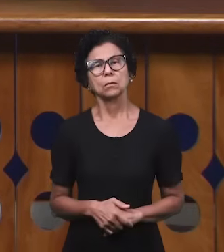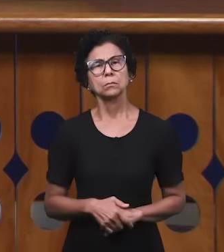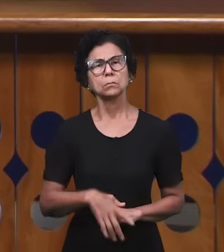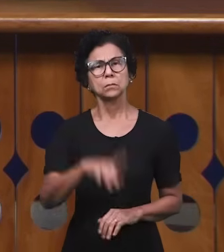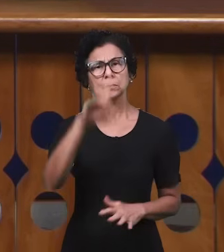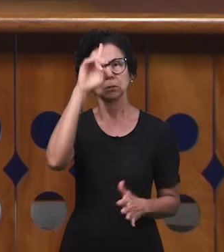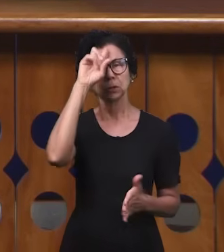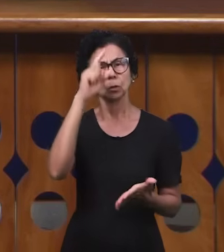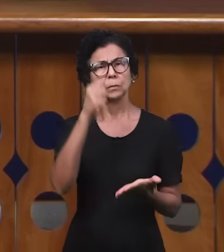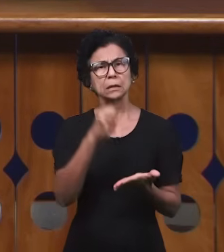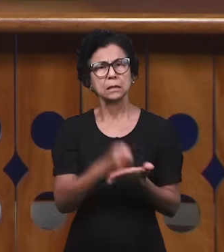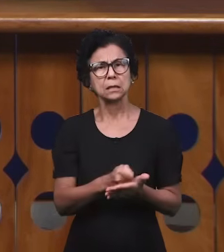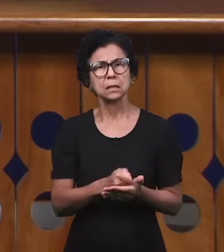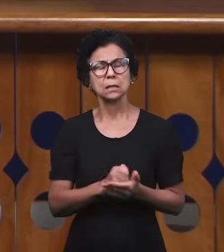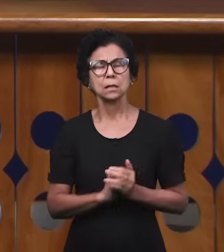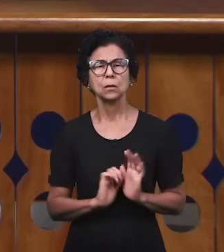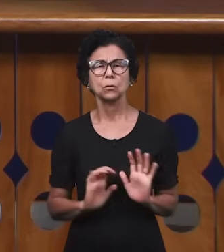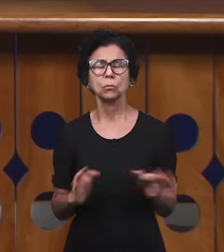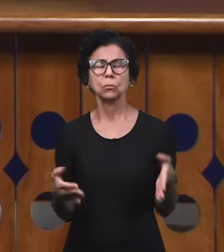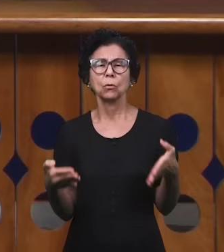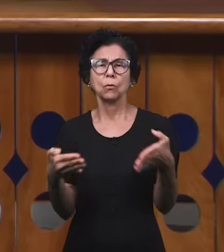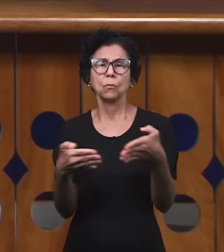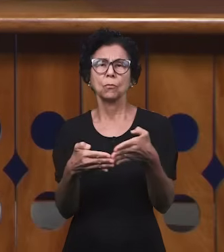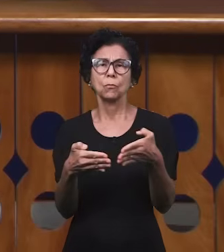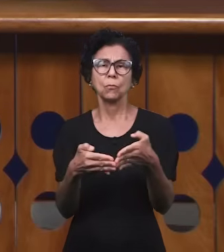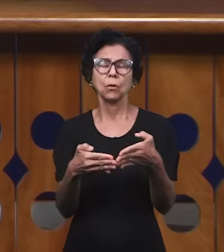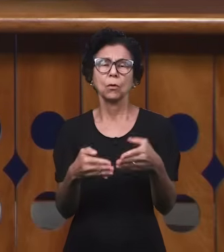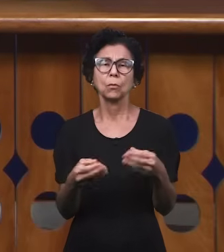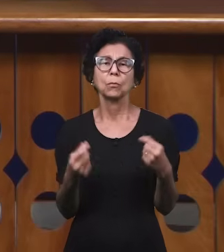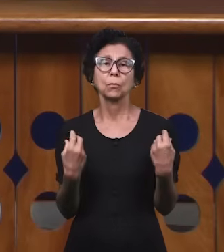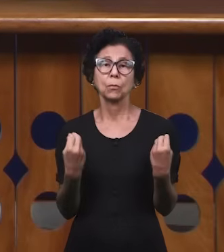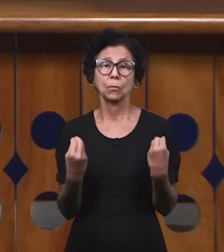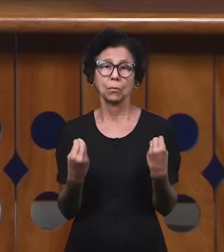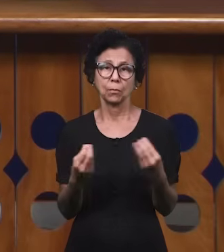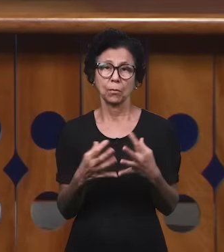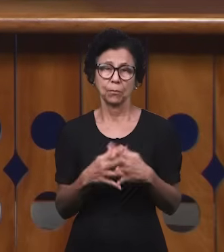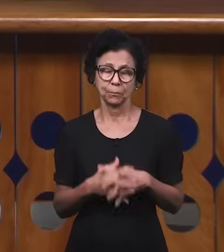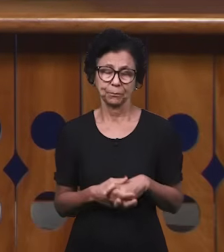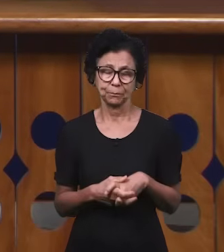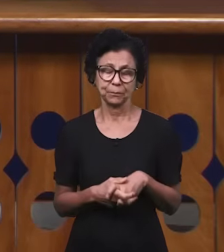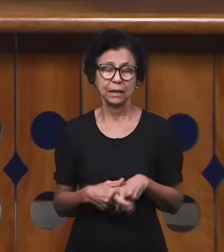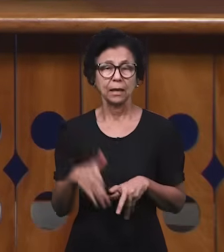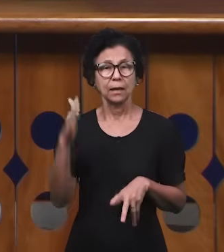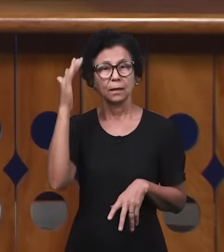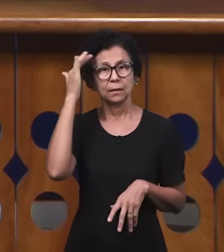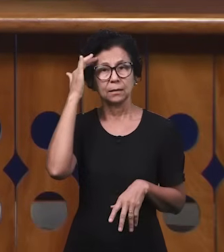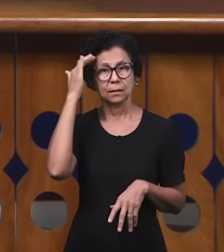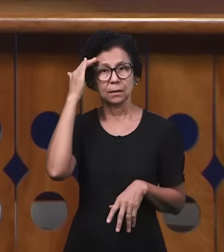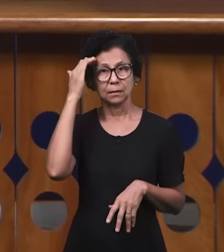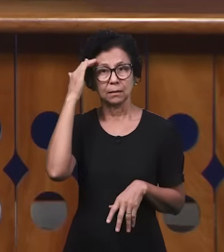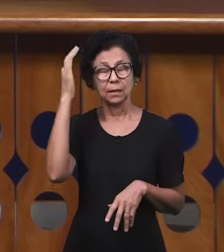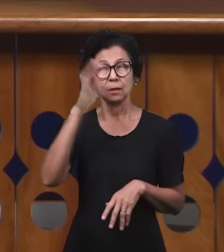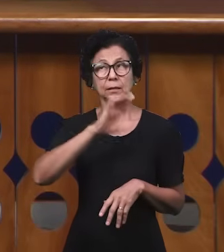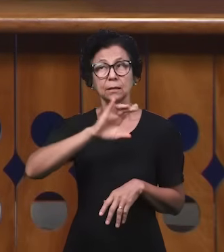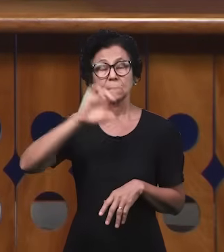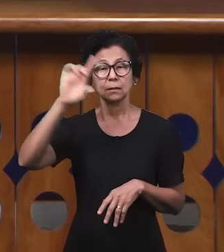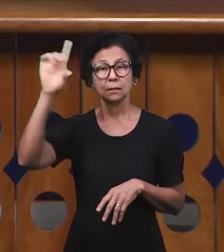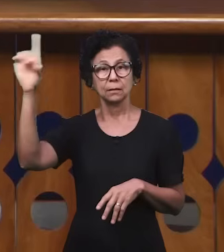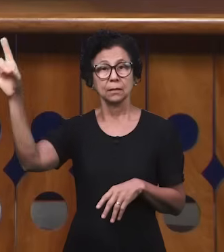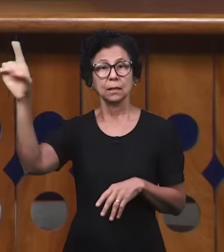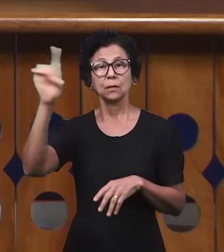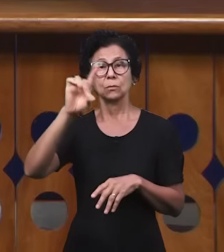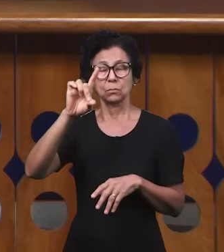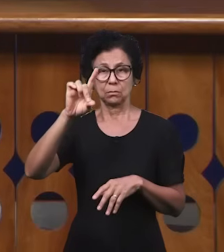ou financeira, como nós vimos no slide. É a parte do chamado de Deus para a nossa vida.